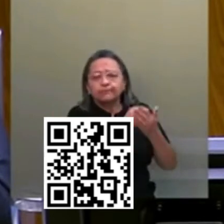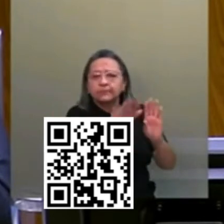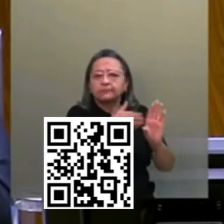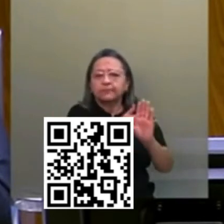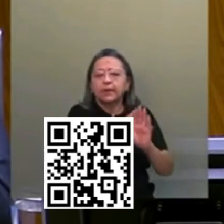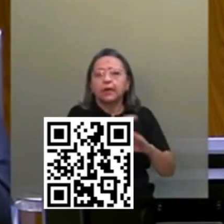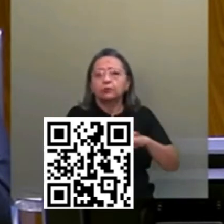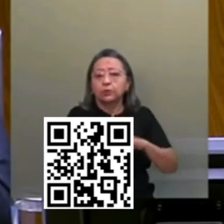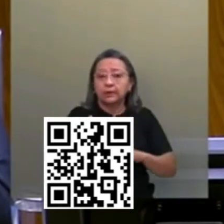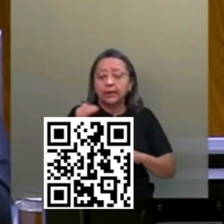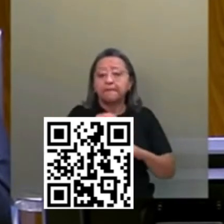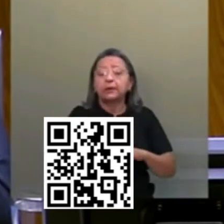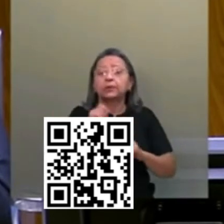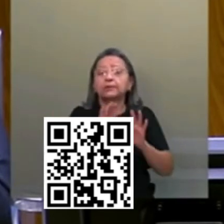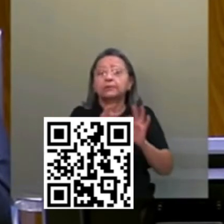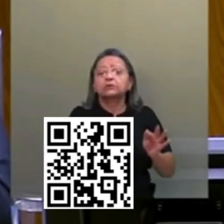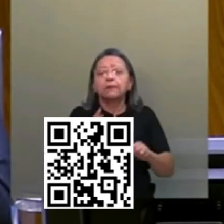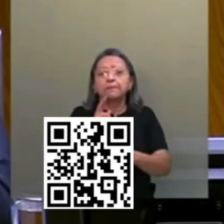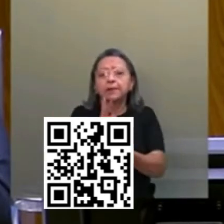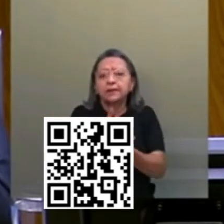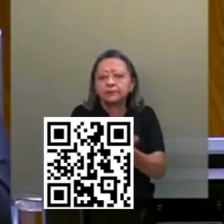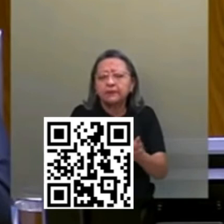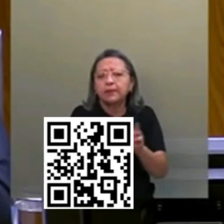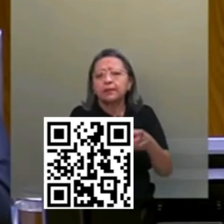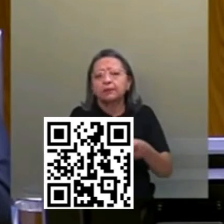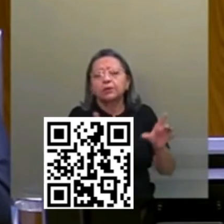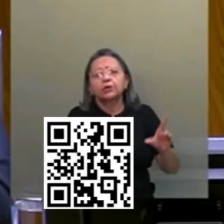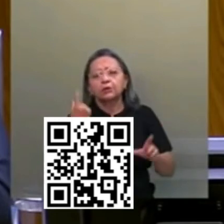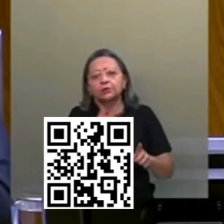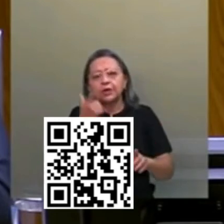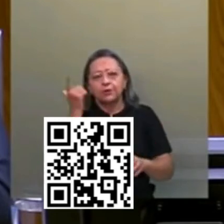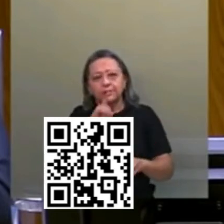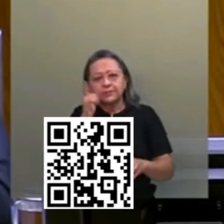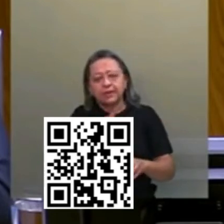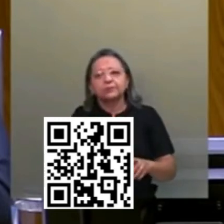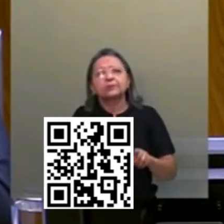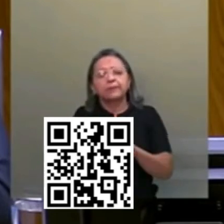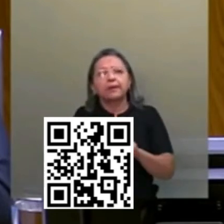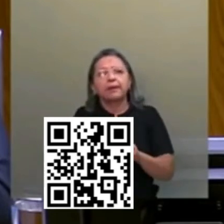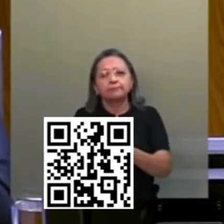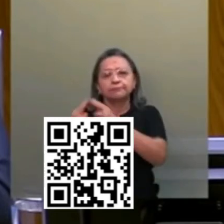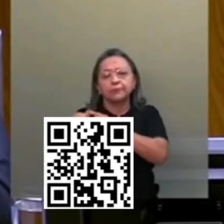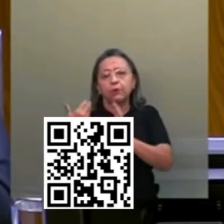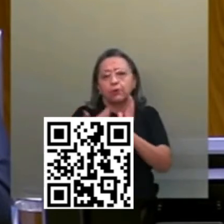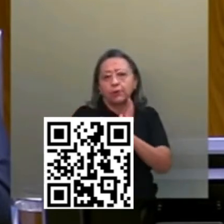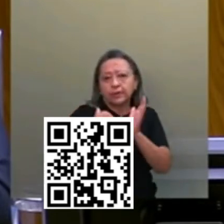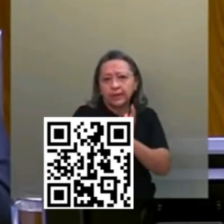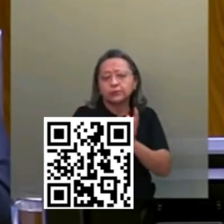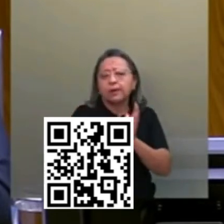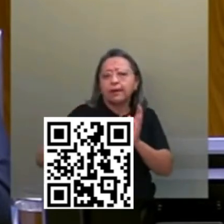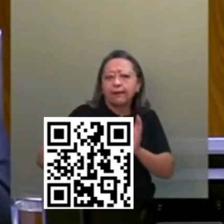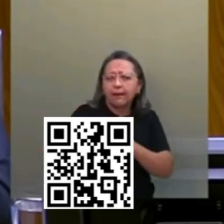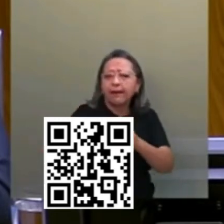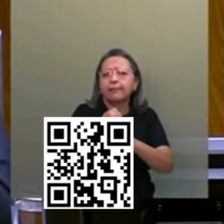autoritária. Mais do que simplesmente preservar a democracia que conquistamos, cabe ao Congresso Nacional, a cada